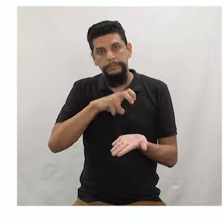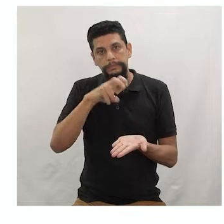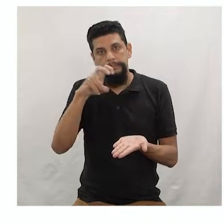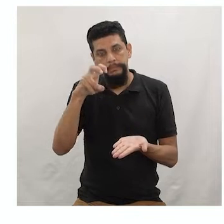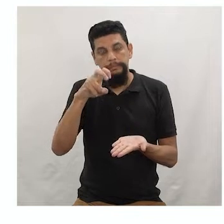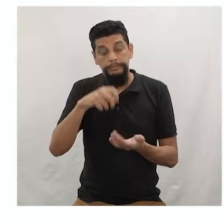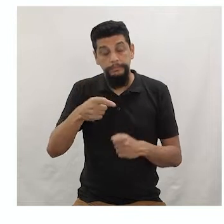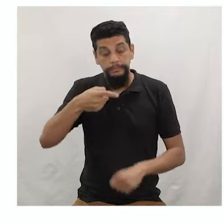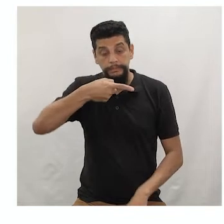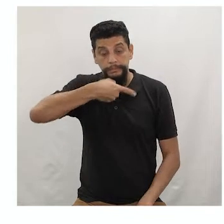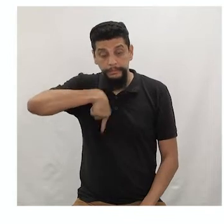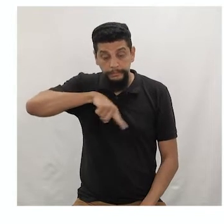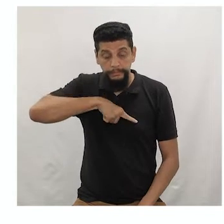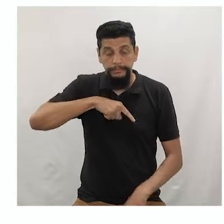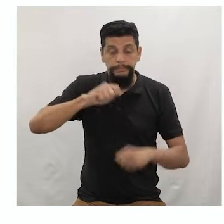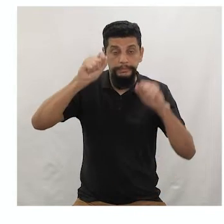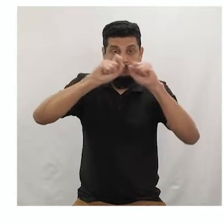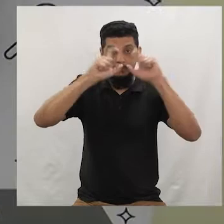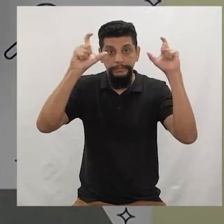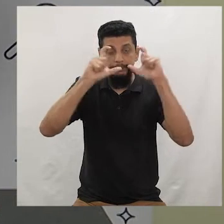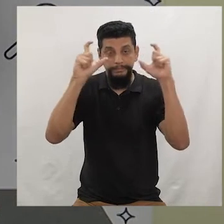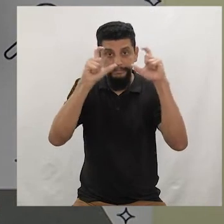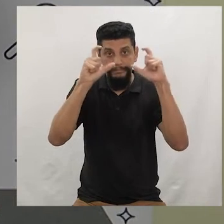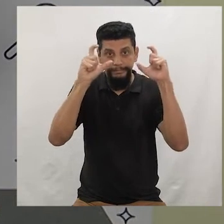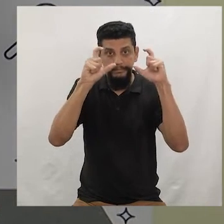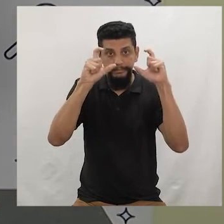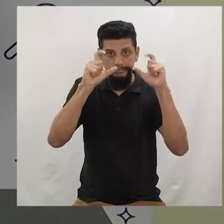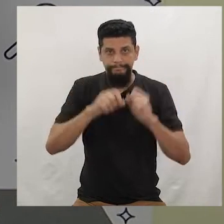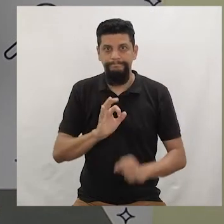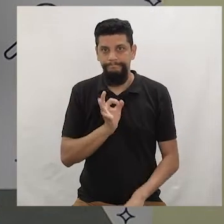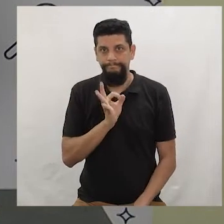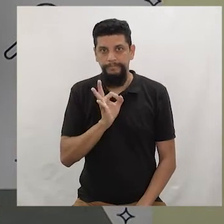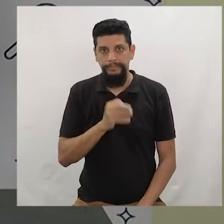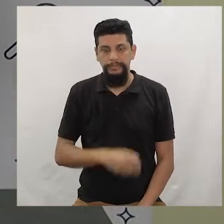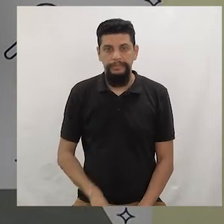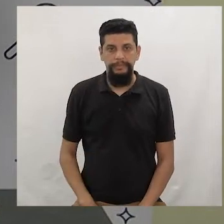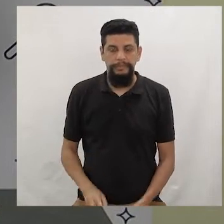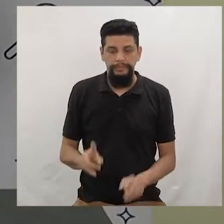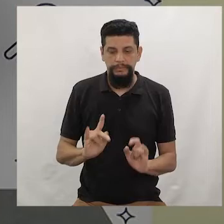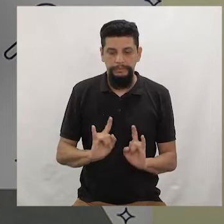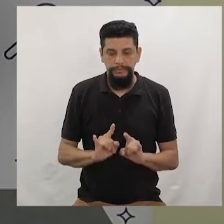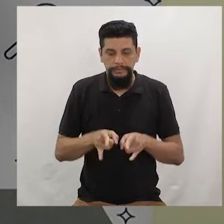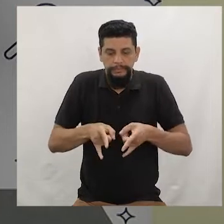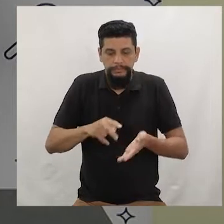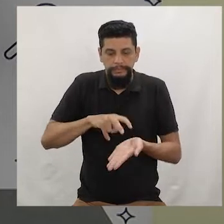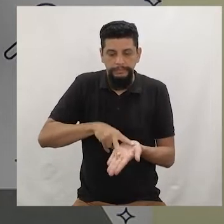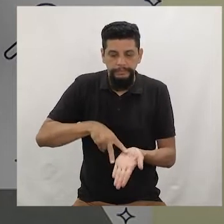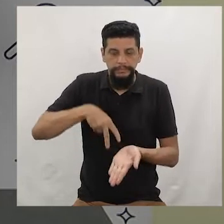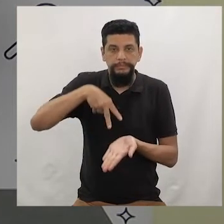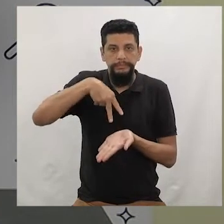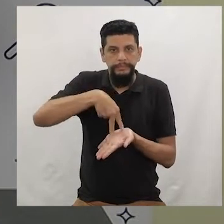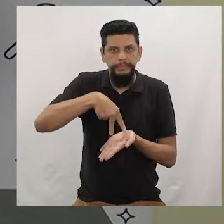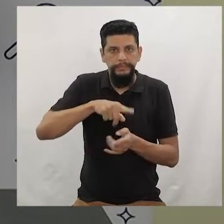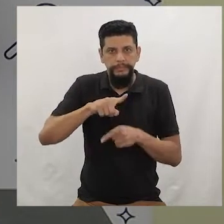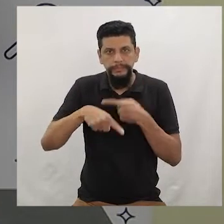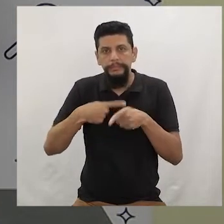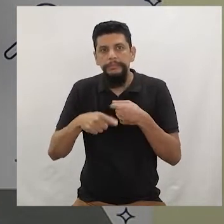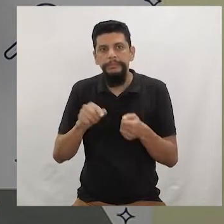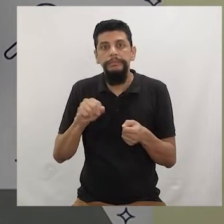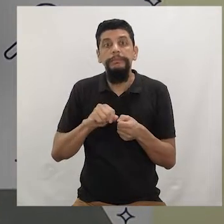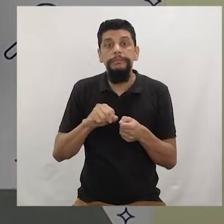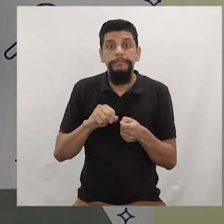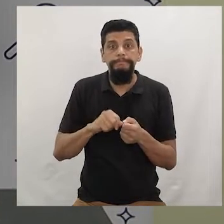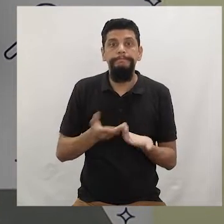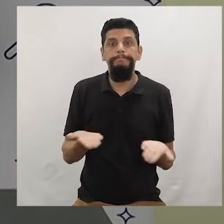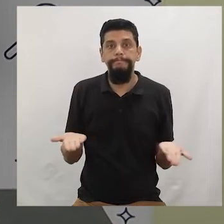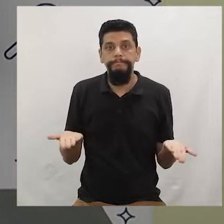dia, nós acordamos, despertamos, né? Levantamos da cama. E o que que a gente vai